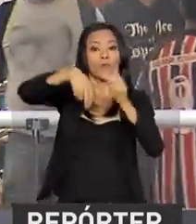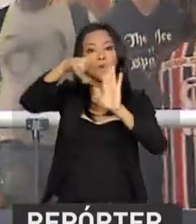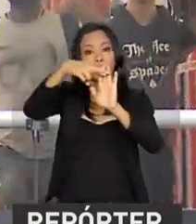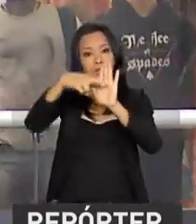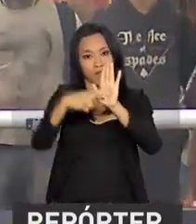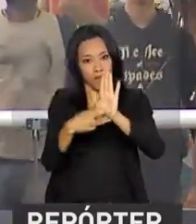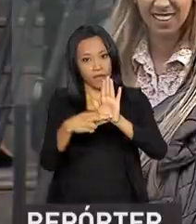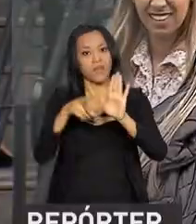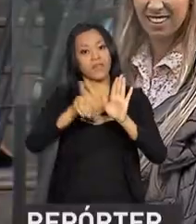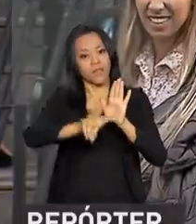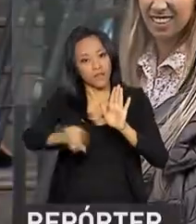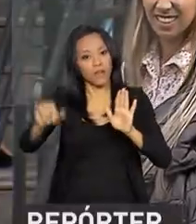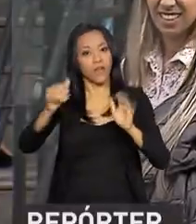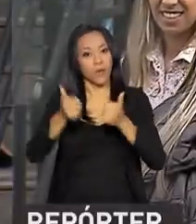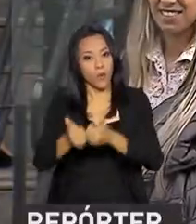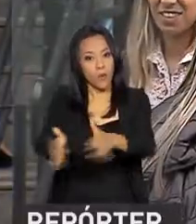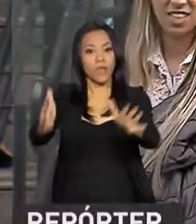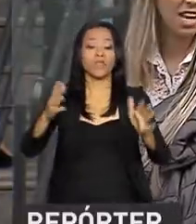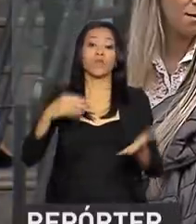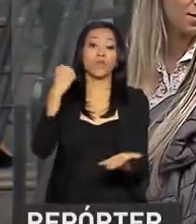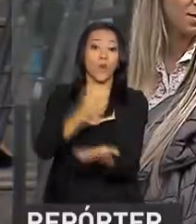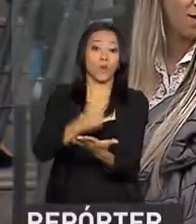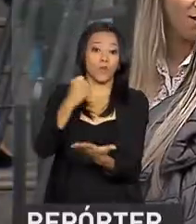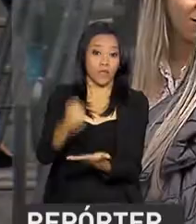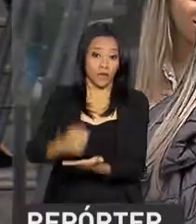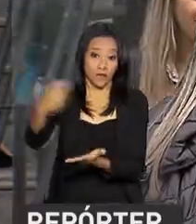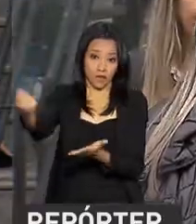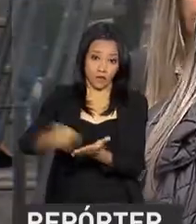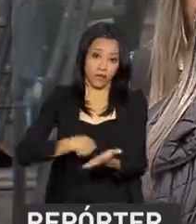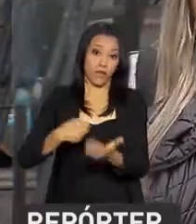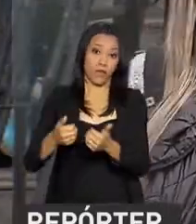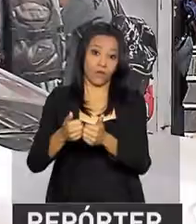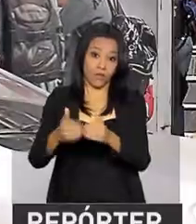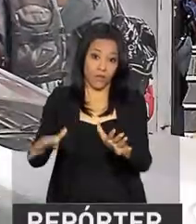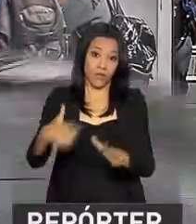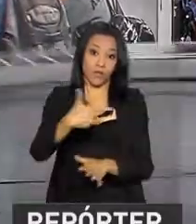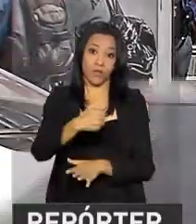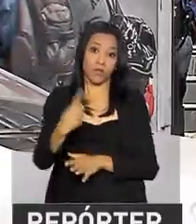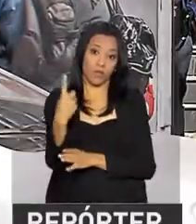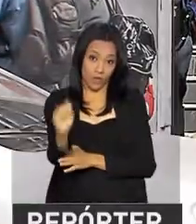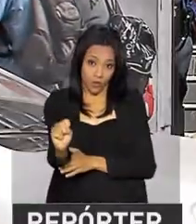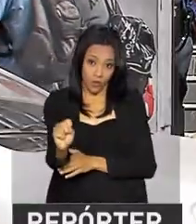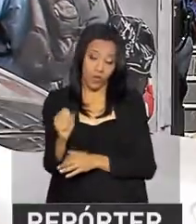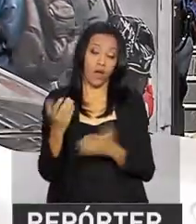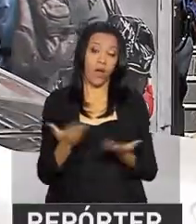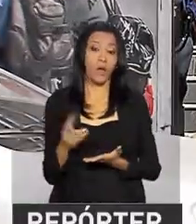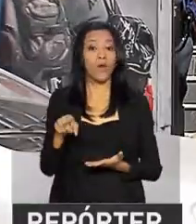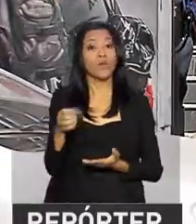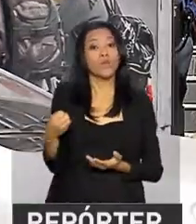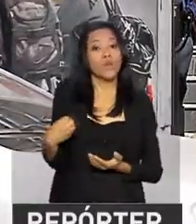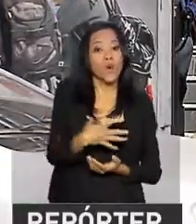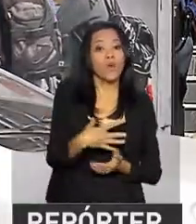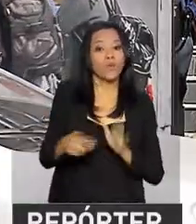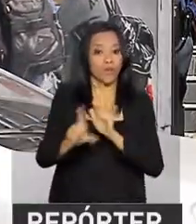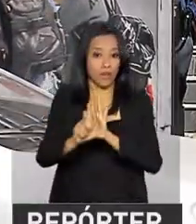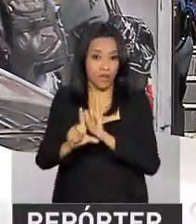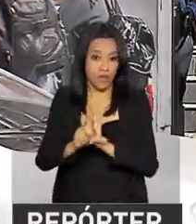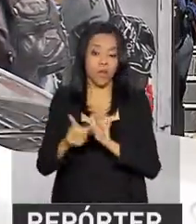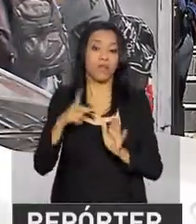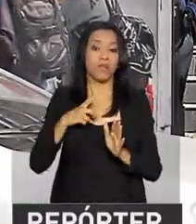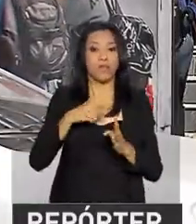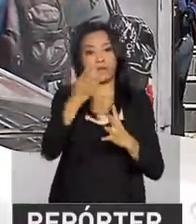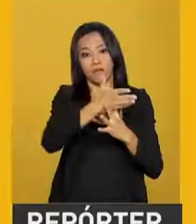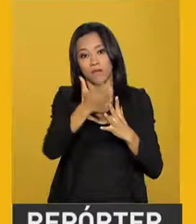que passarão a valer para os contratos assinados a partir de 2018. Agora, o novo FIES vai ser dividido em